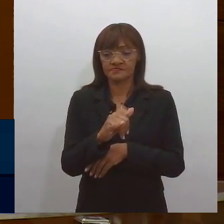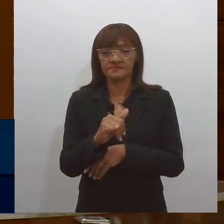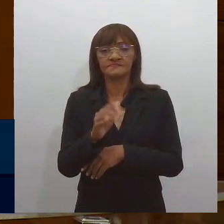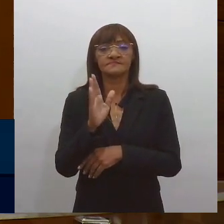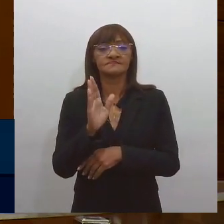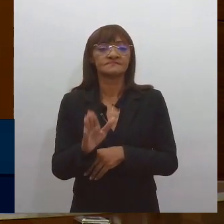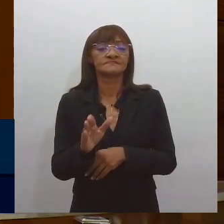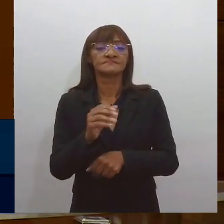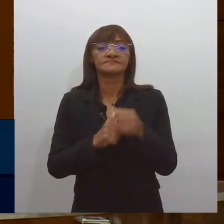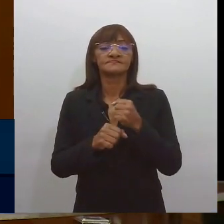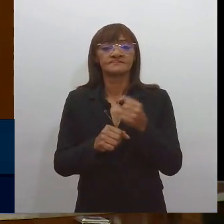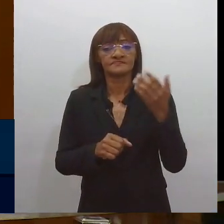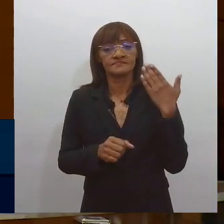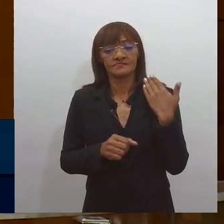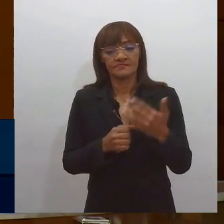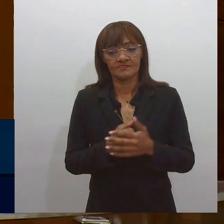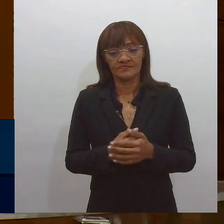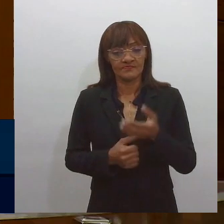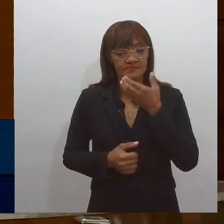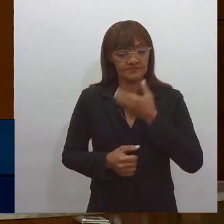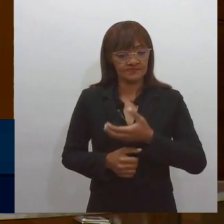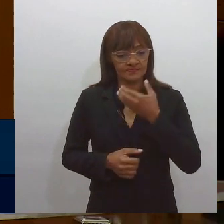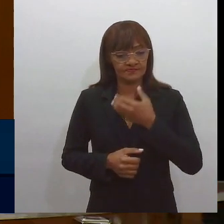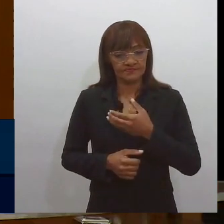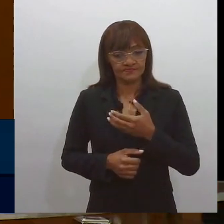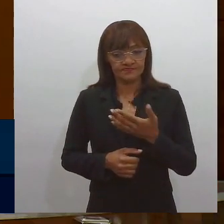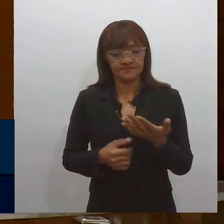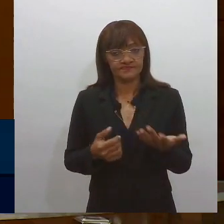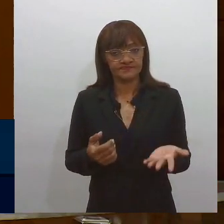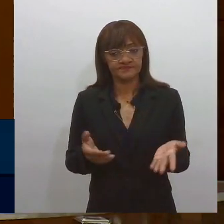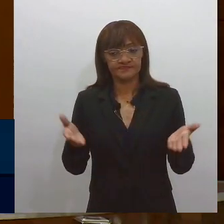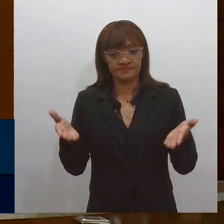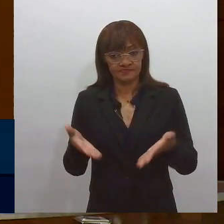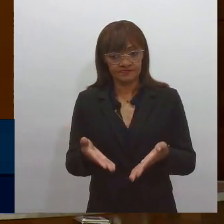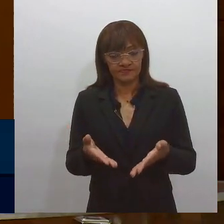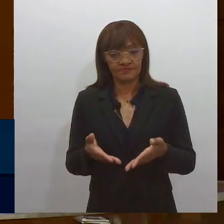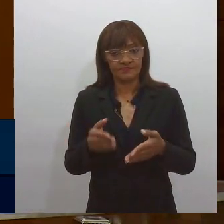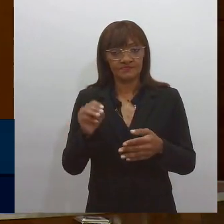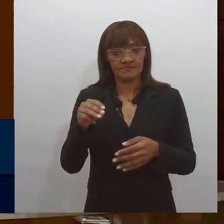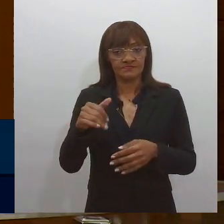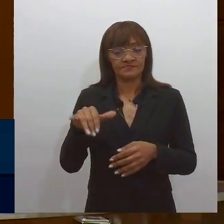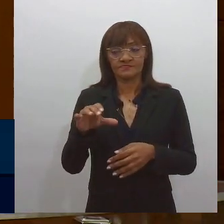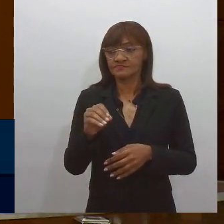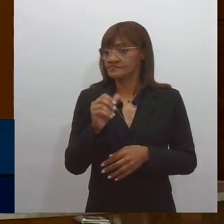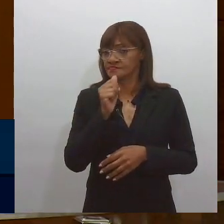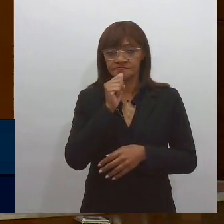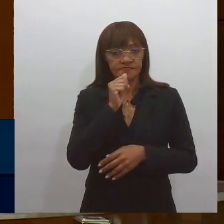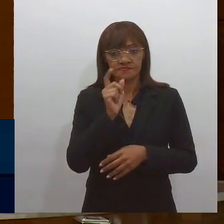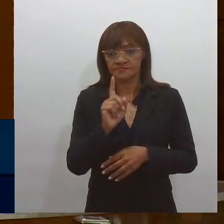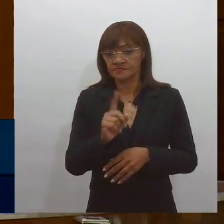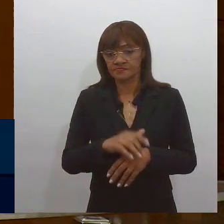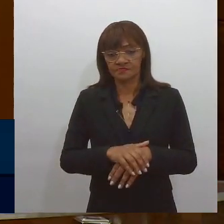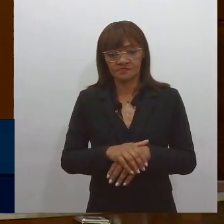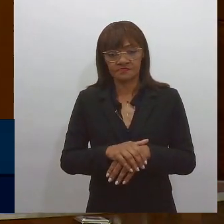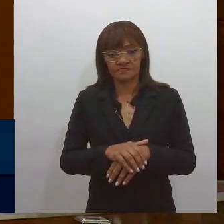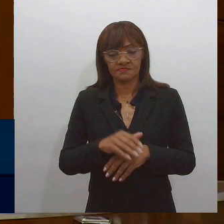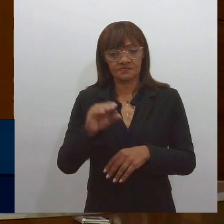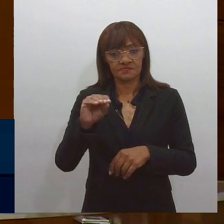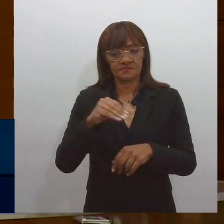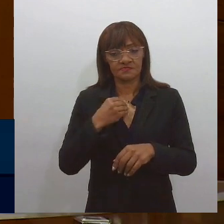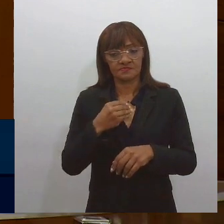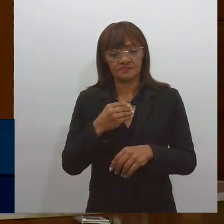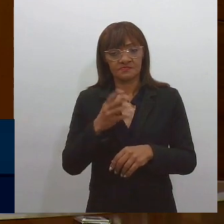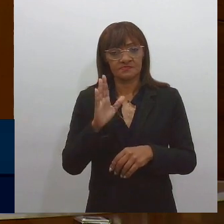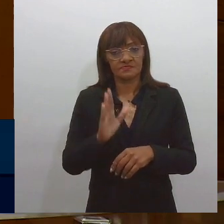passado já estamos em em maio e nada do secretário Jorginho Araújo prestar informações a essa